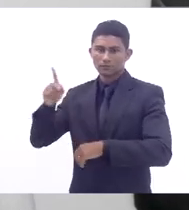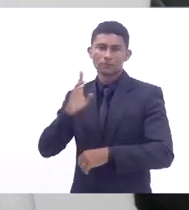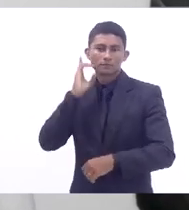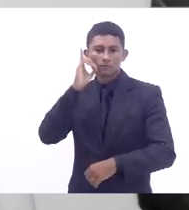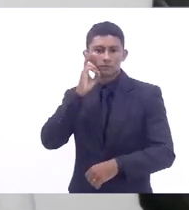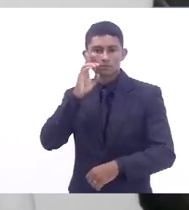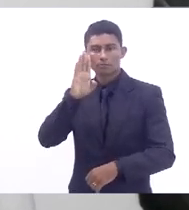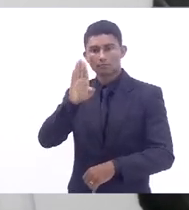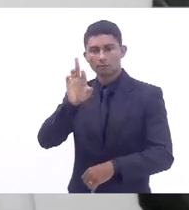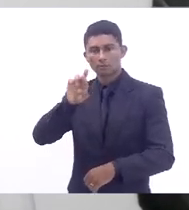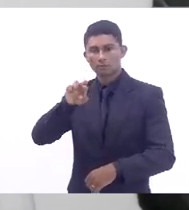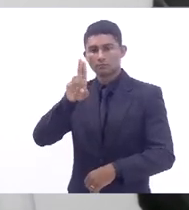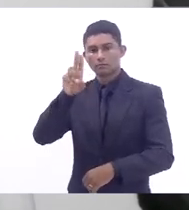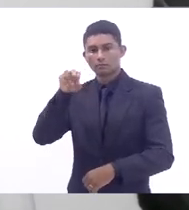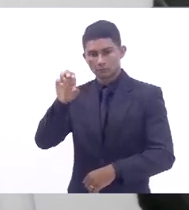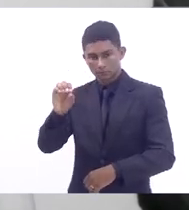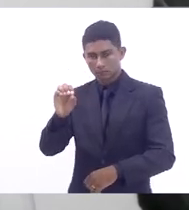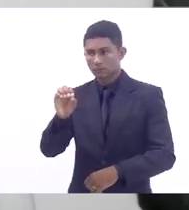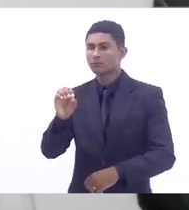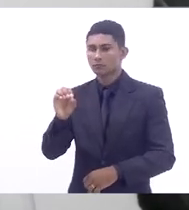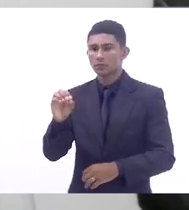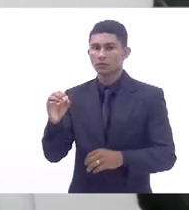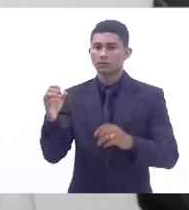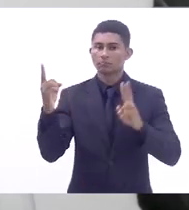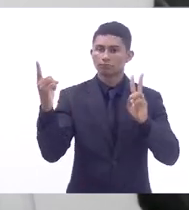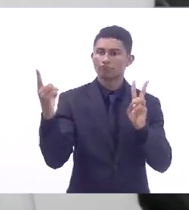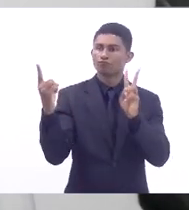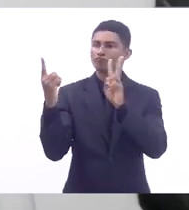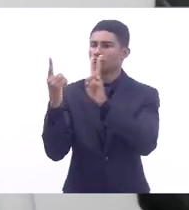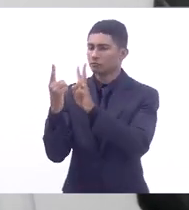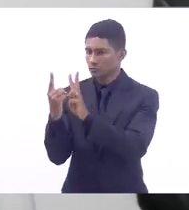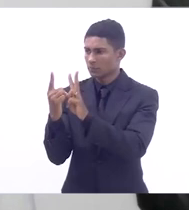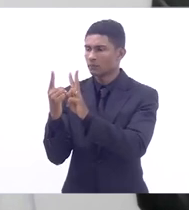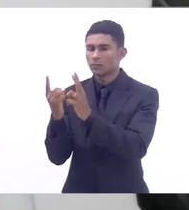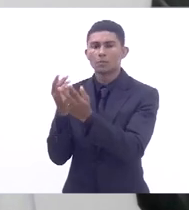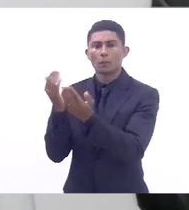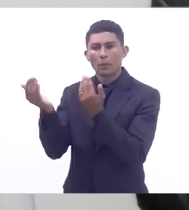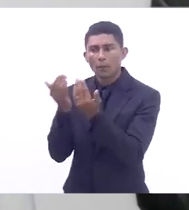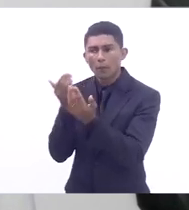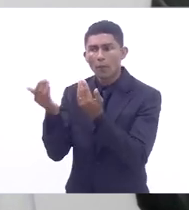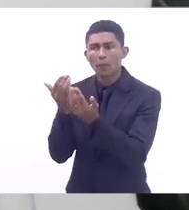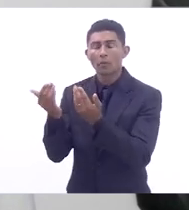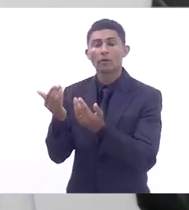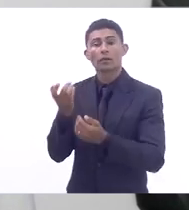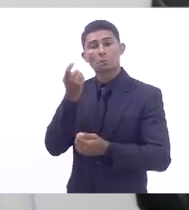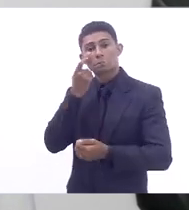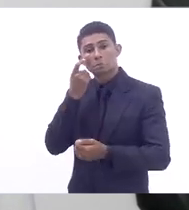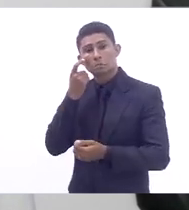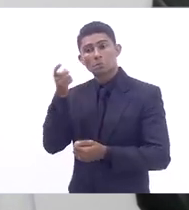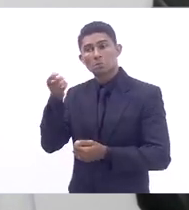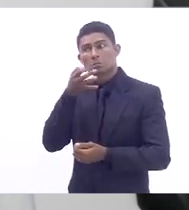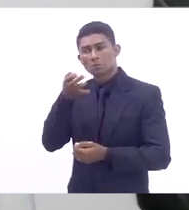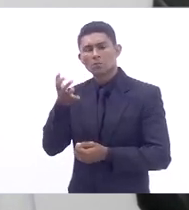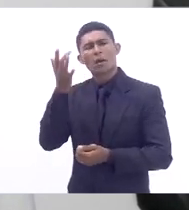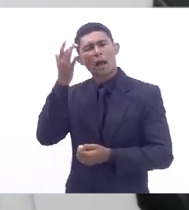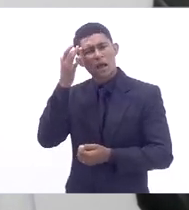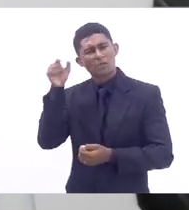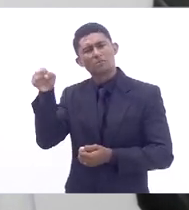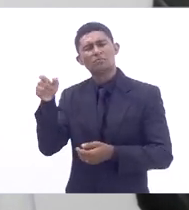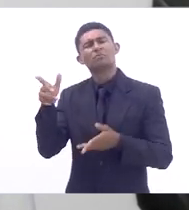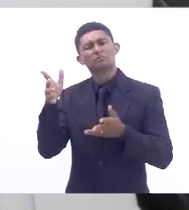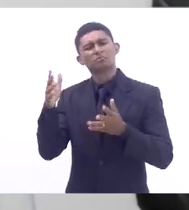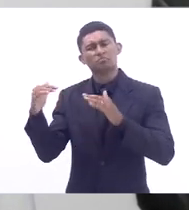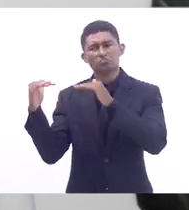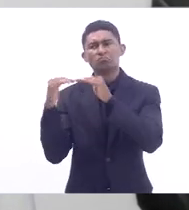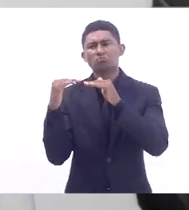né porque ele tome conhecimento desta manifestação e dependendo de como ele se coloca eu acho que ele vai colocar do jeito que eu já